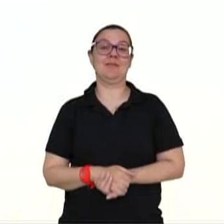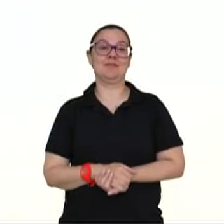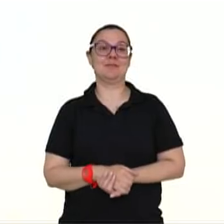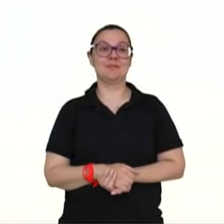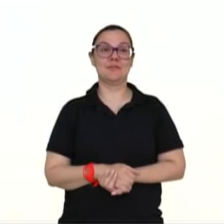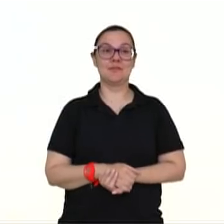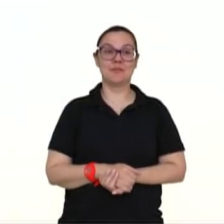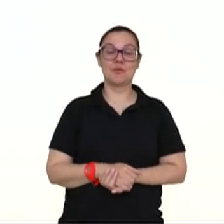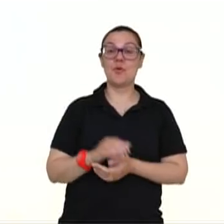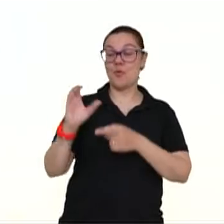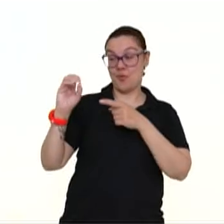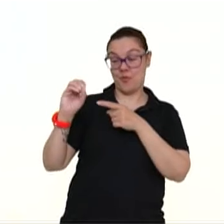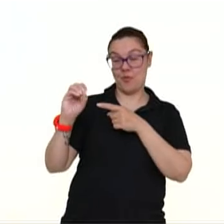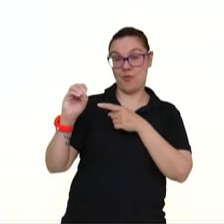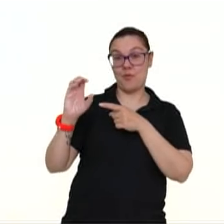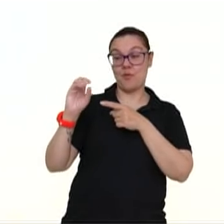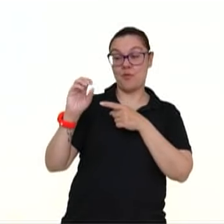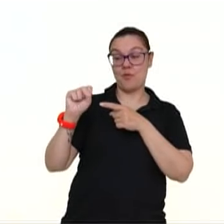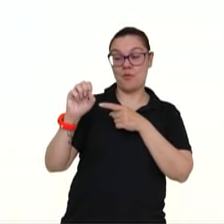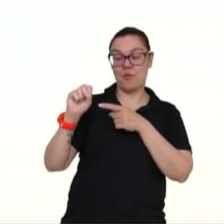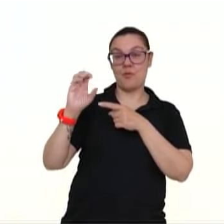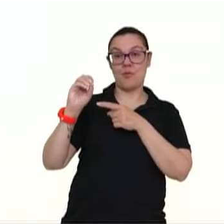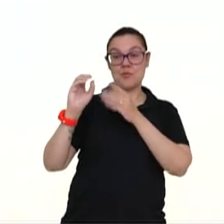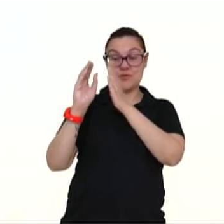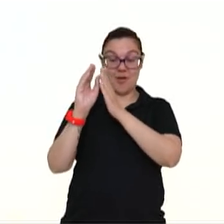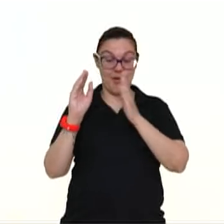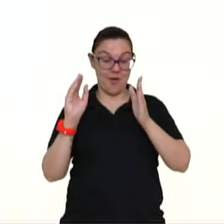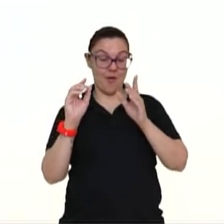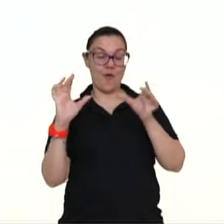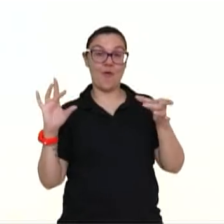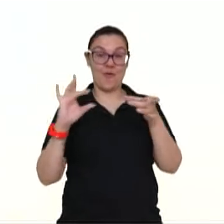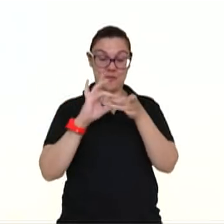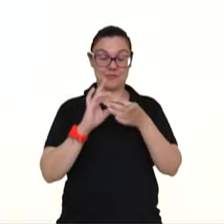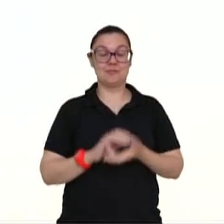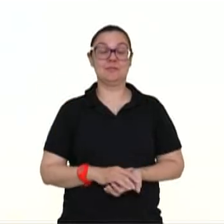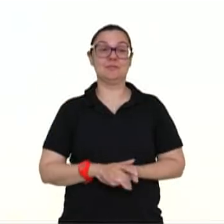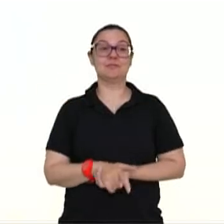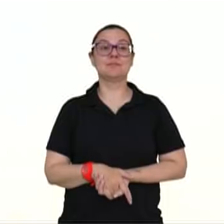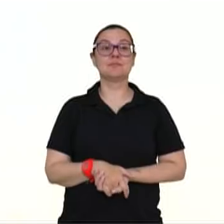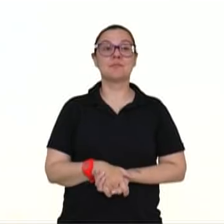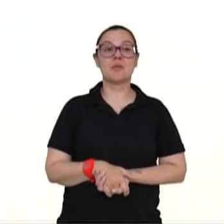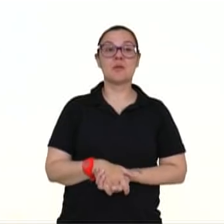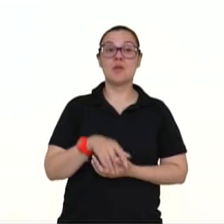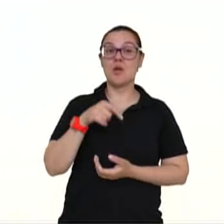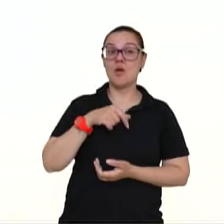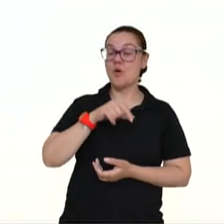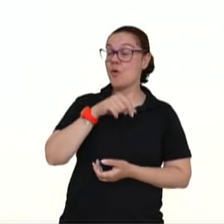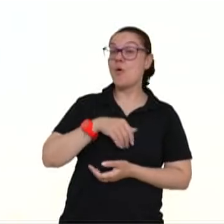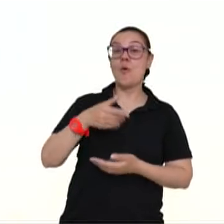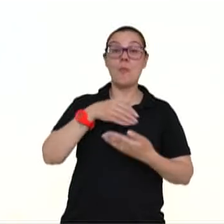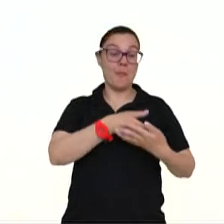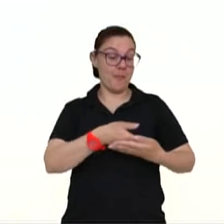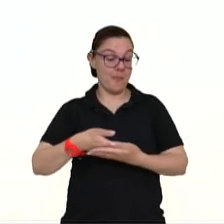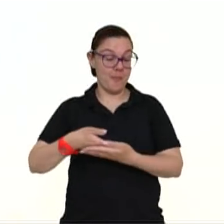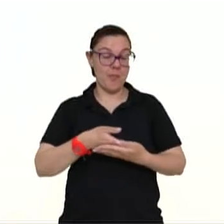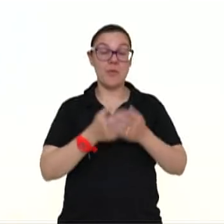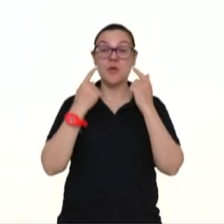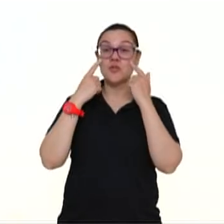que o osso é o meu objeto direto. O bebê